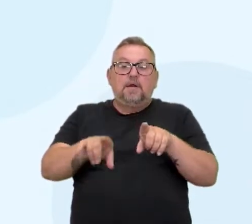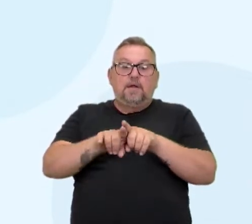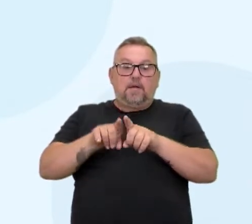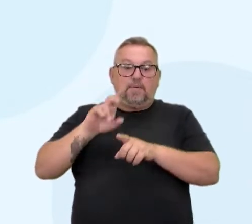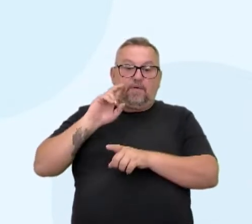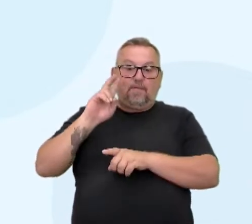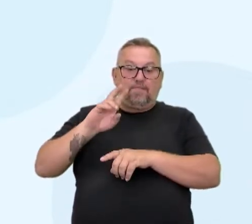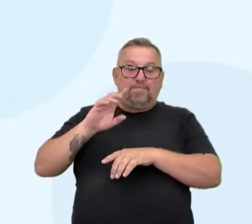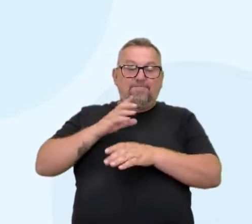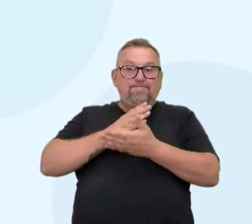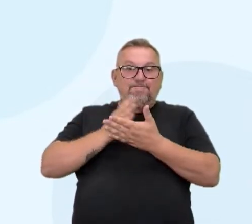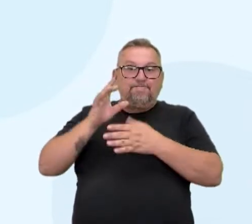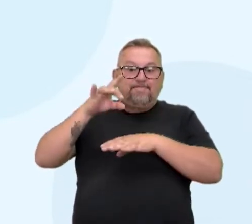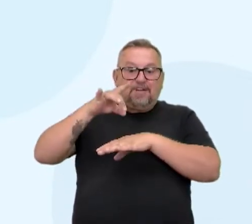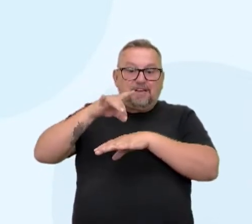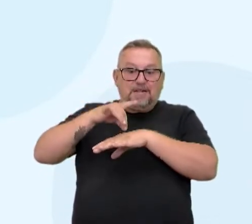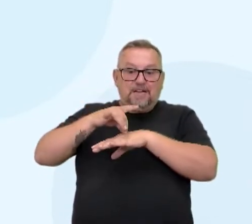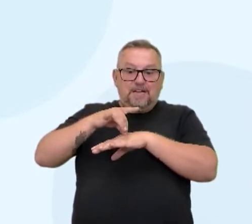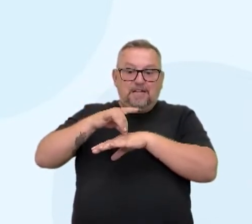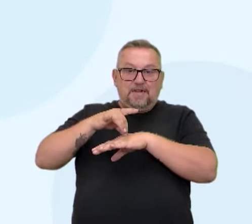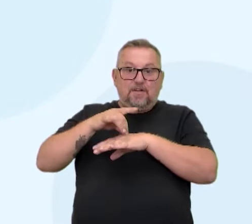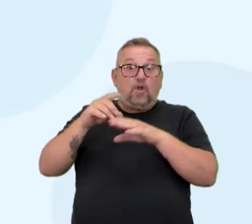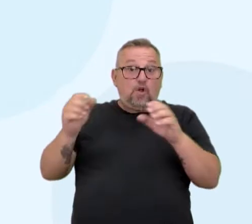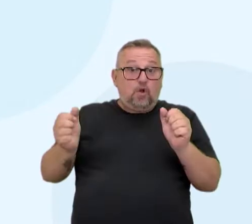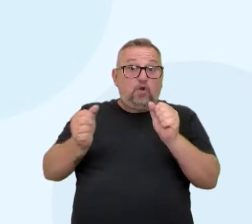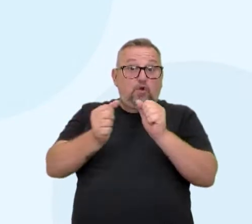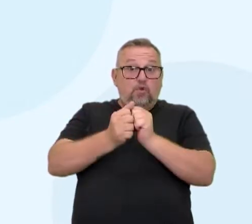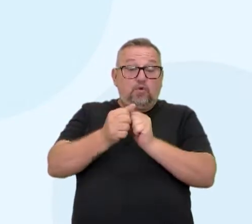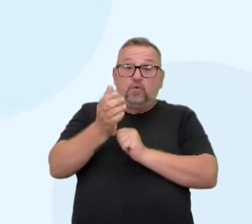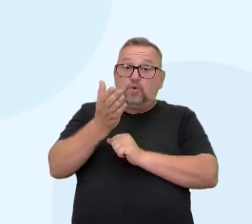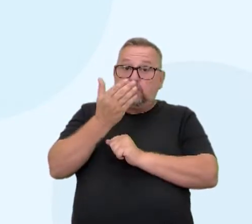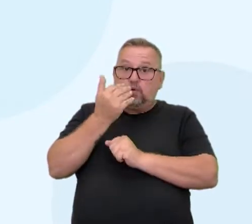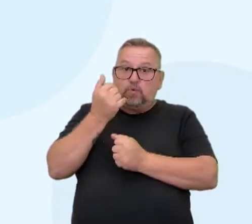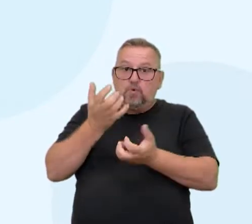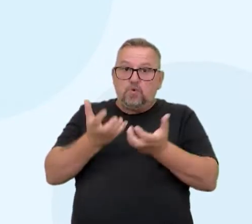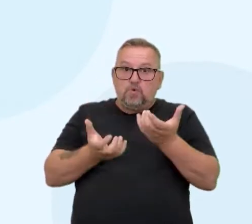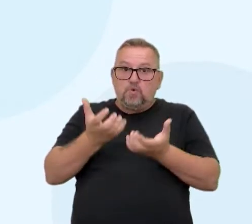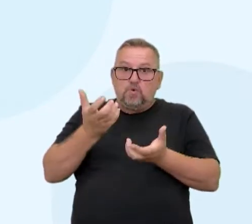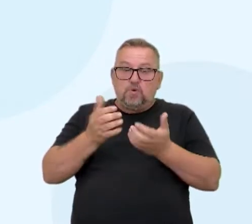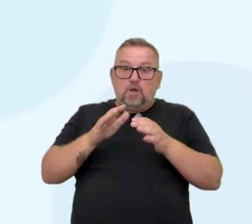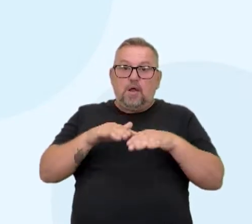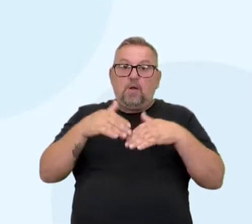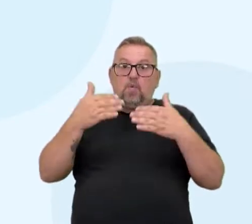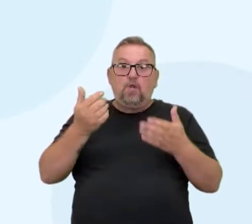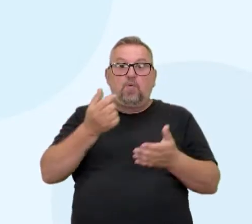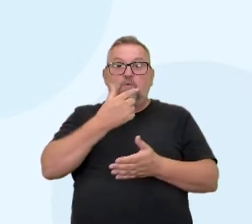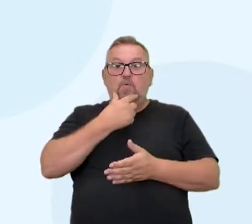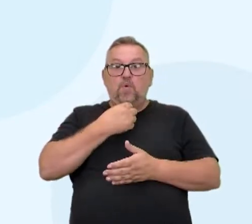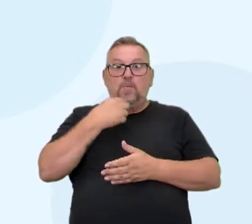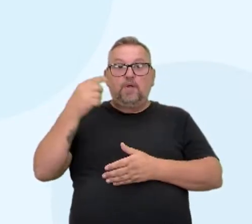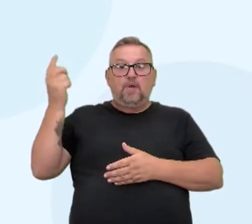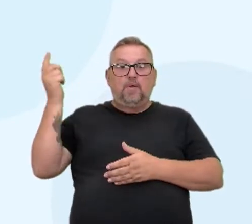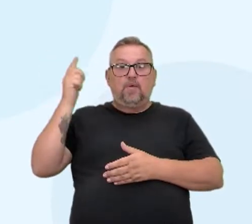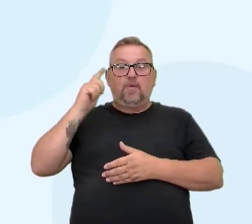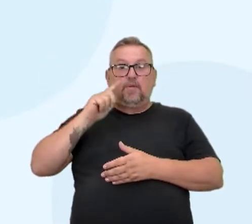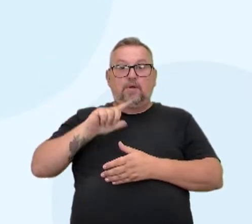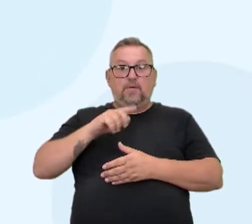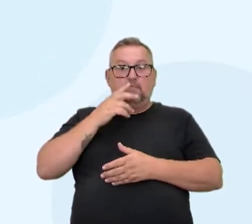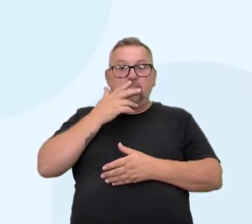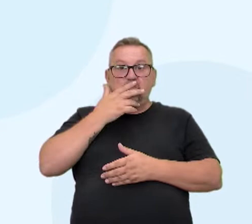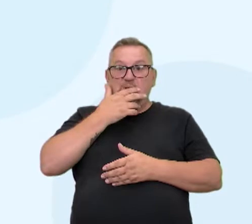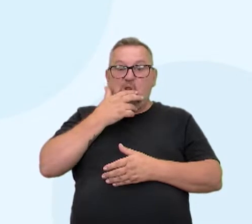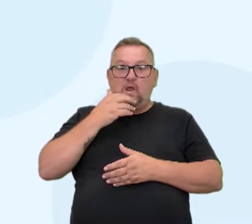da carne, junto com o cozimento dos alimentos, quando o homem então conseguiu